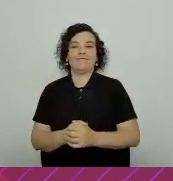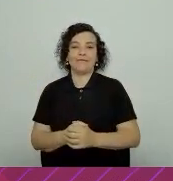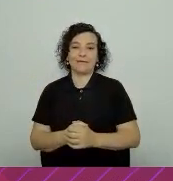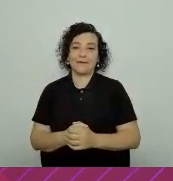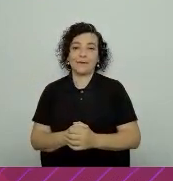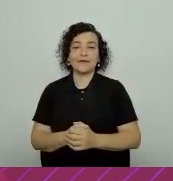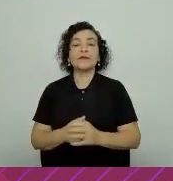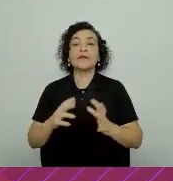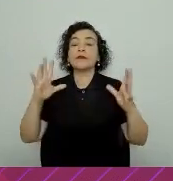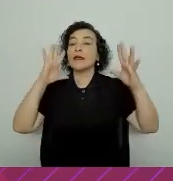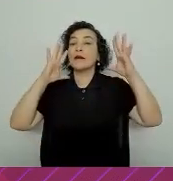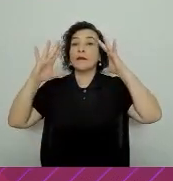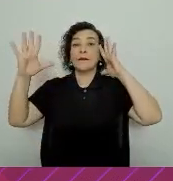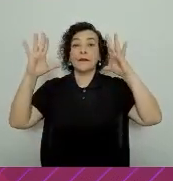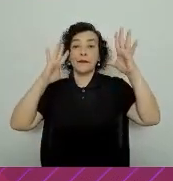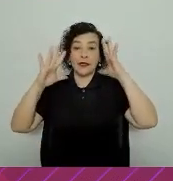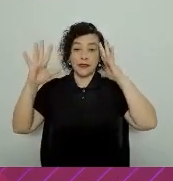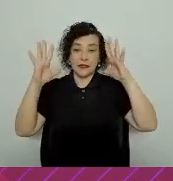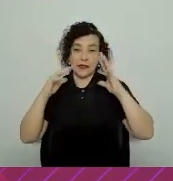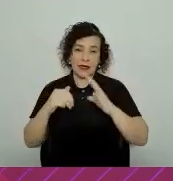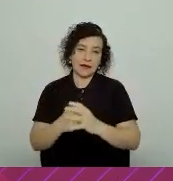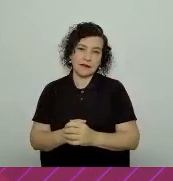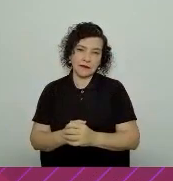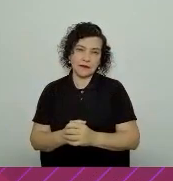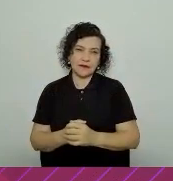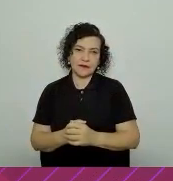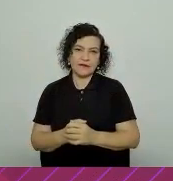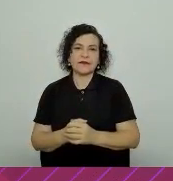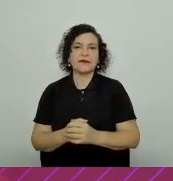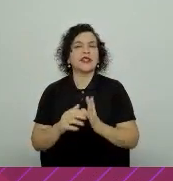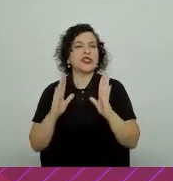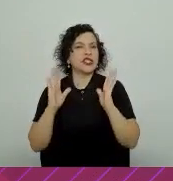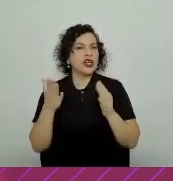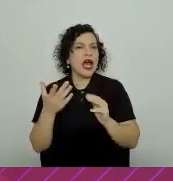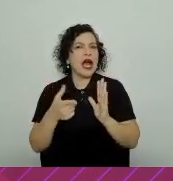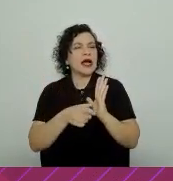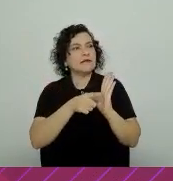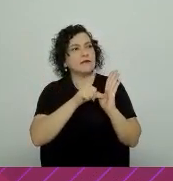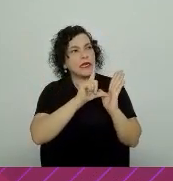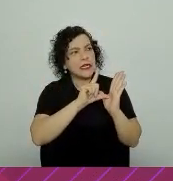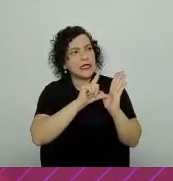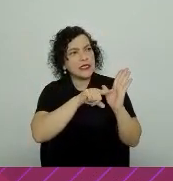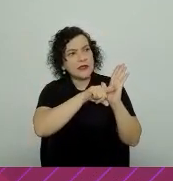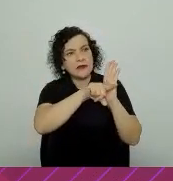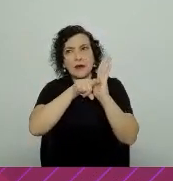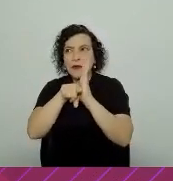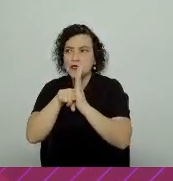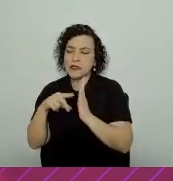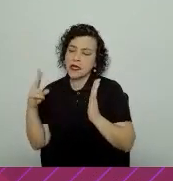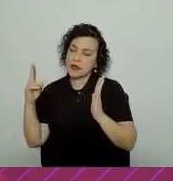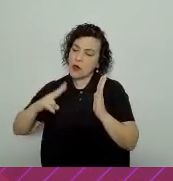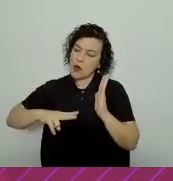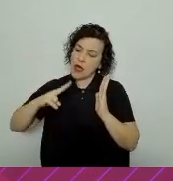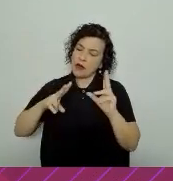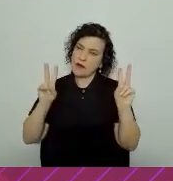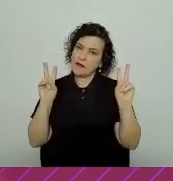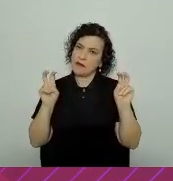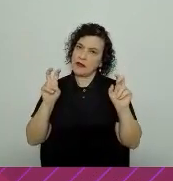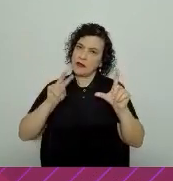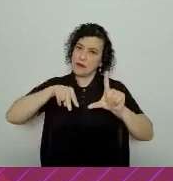estão pensando em algumas coisas que eu tenho lido por aí sobre minha taverso né que até